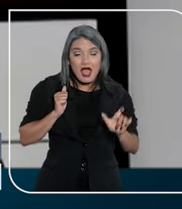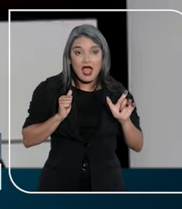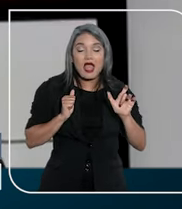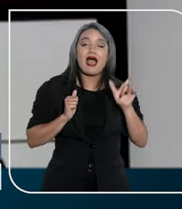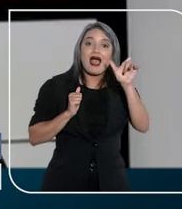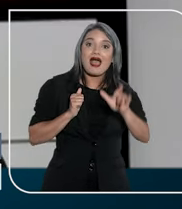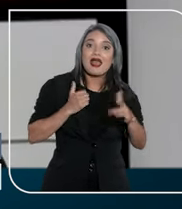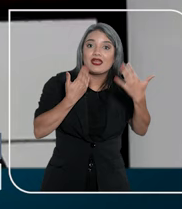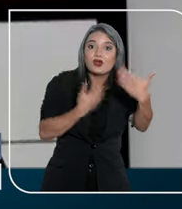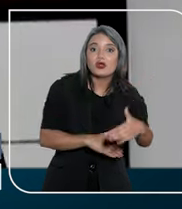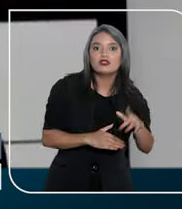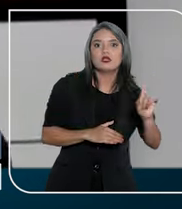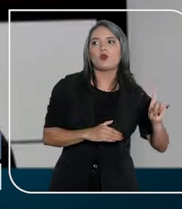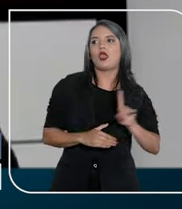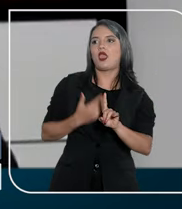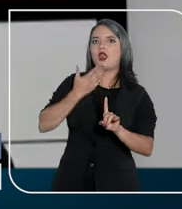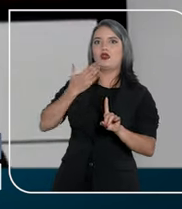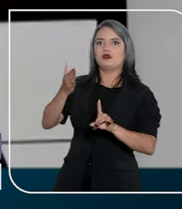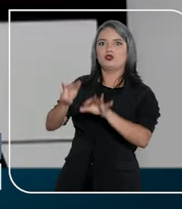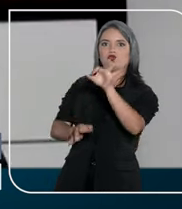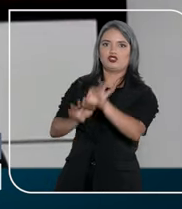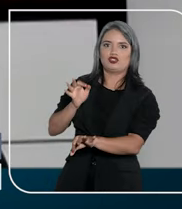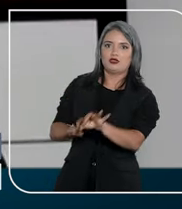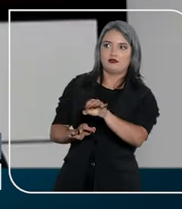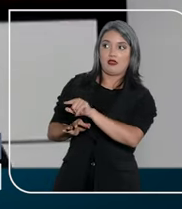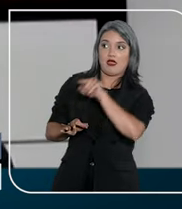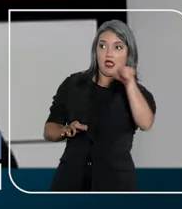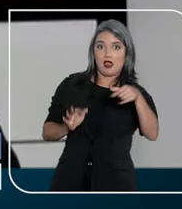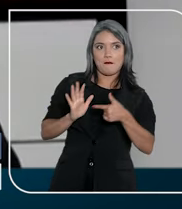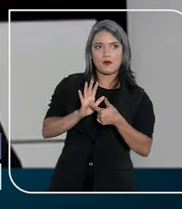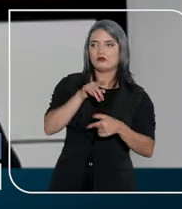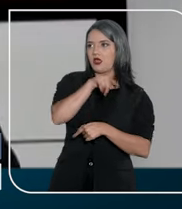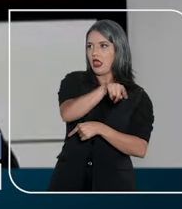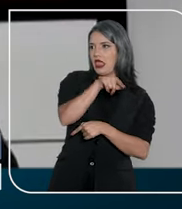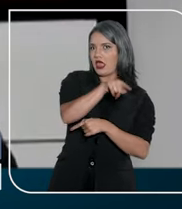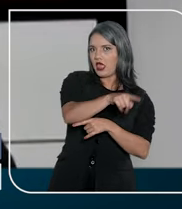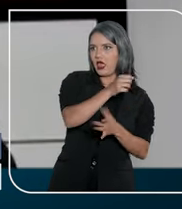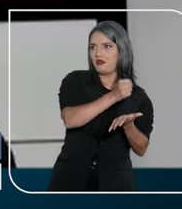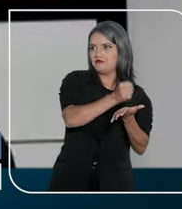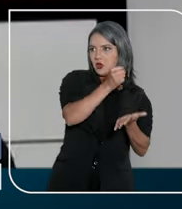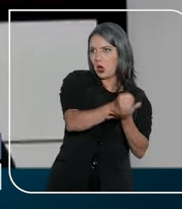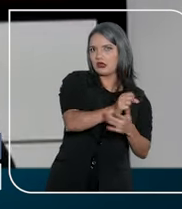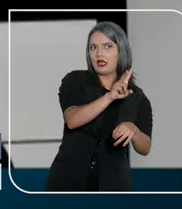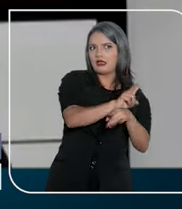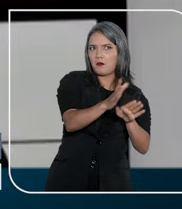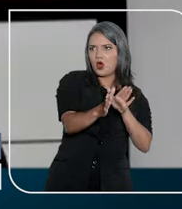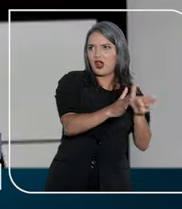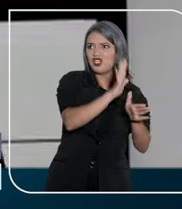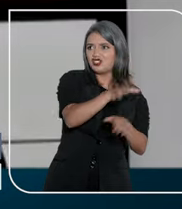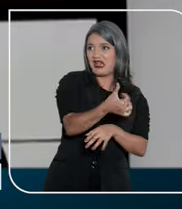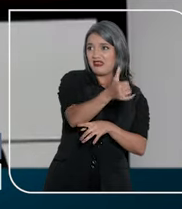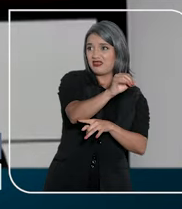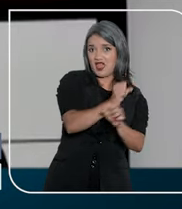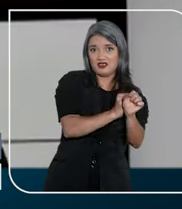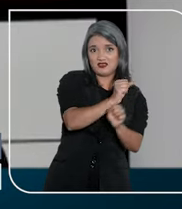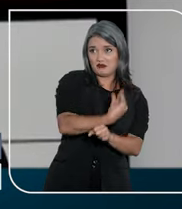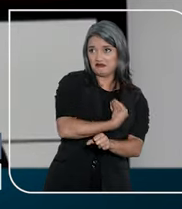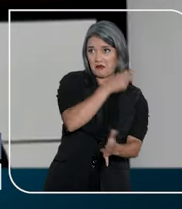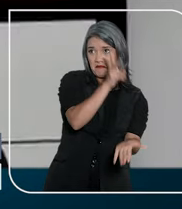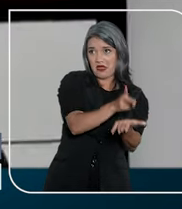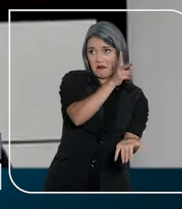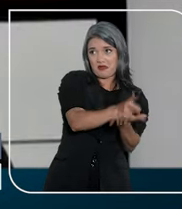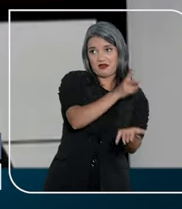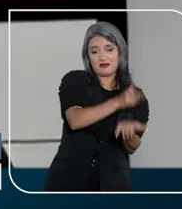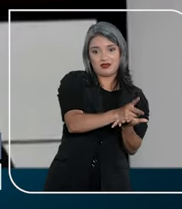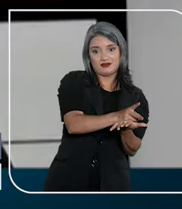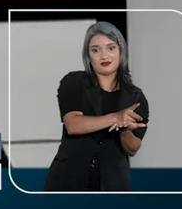que aqui eu joguei. Olha, estes candidatos aqui entraram para o processo seletivo e já se vai 10 anos e ninguém sai dali.